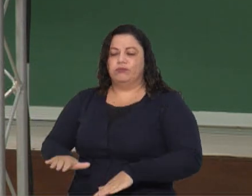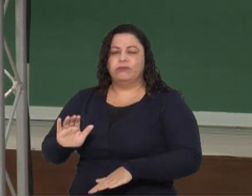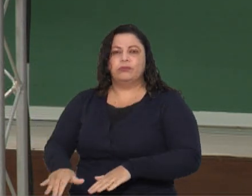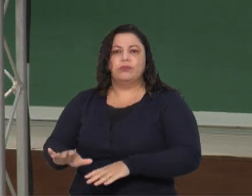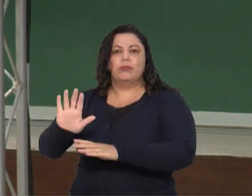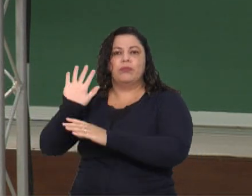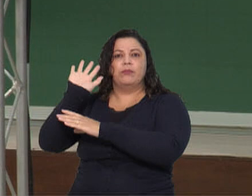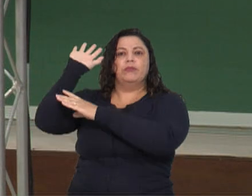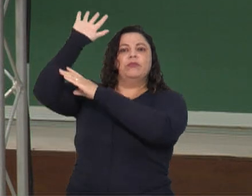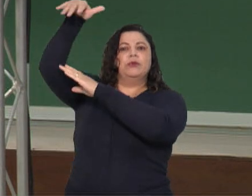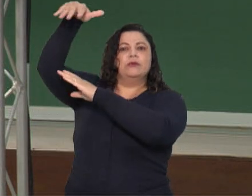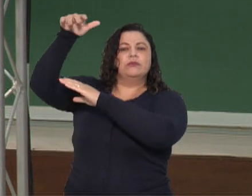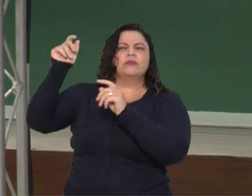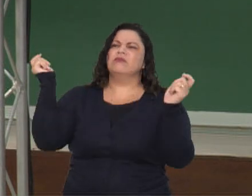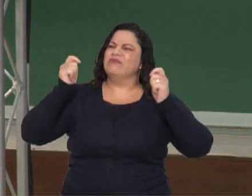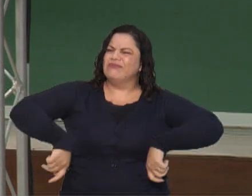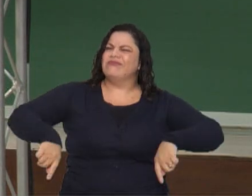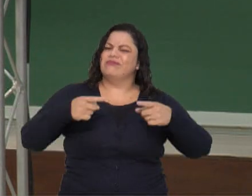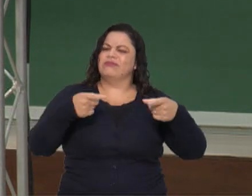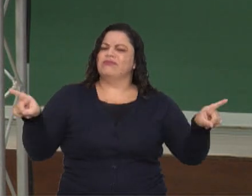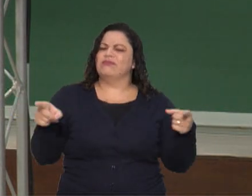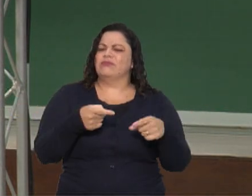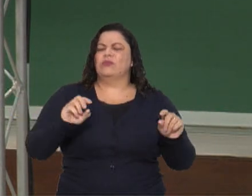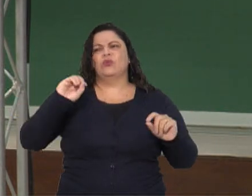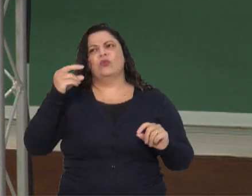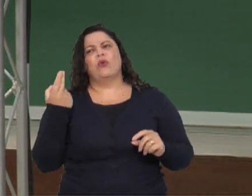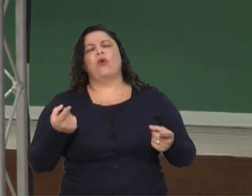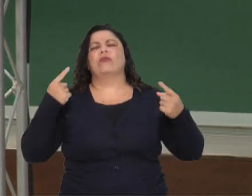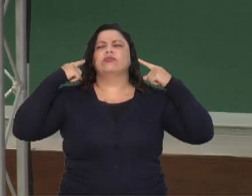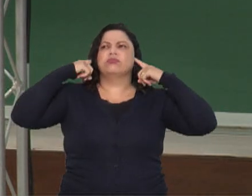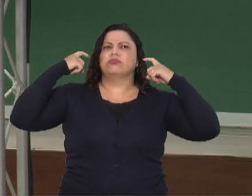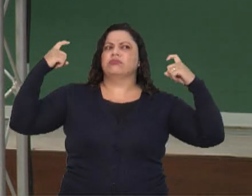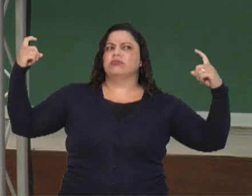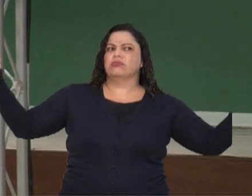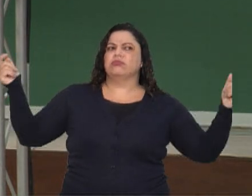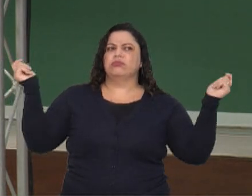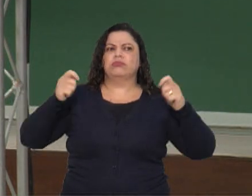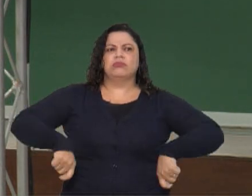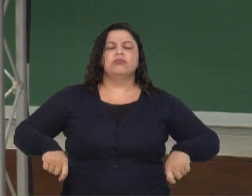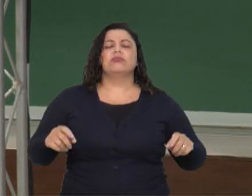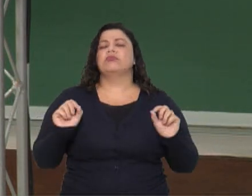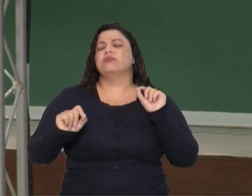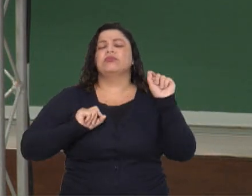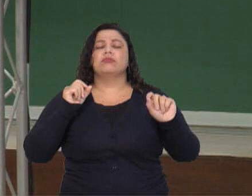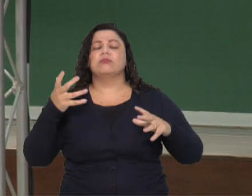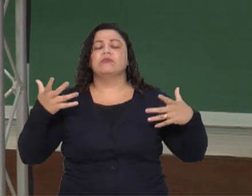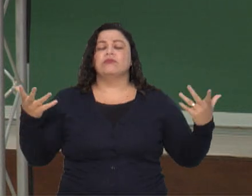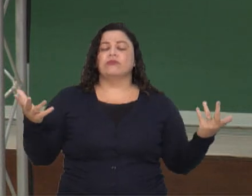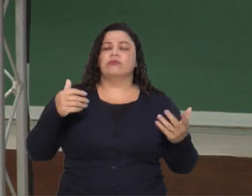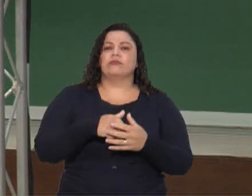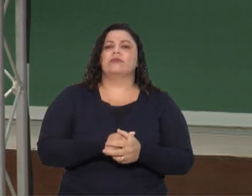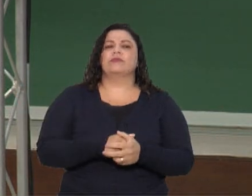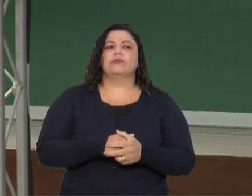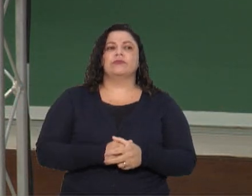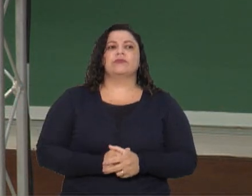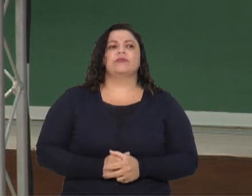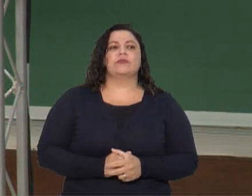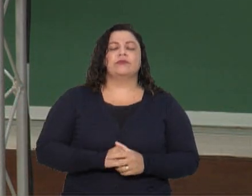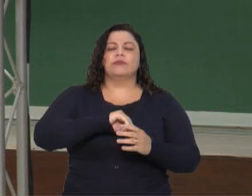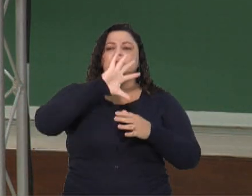ou são só sons em geral? Será que aqui teria melodia, harmonia, ritmo? Bom,